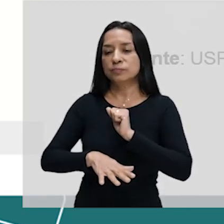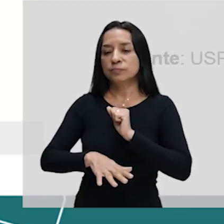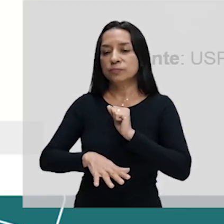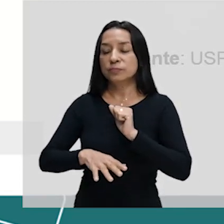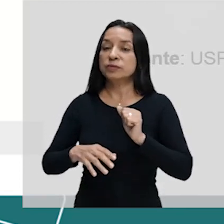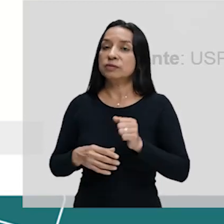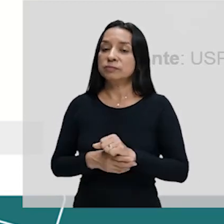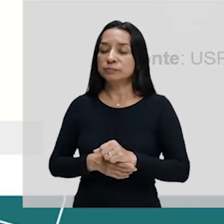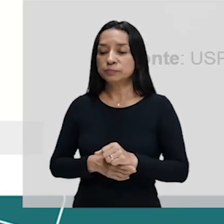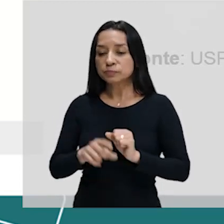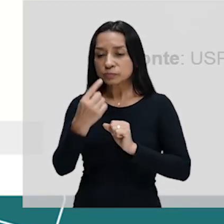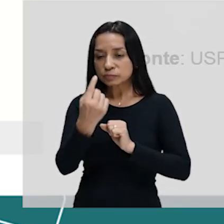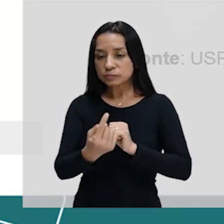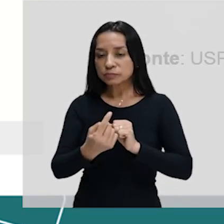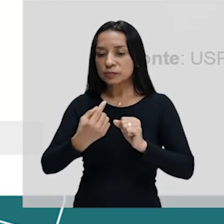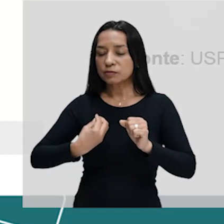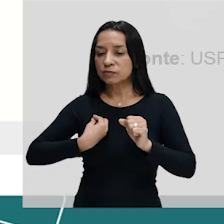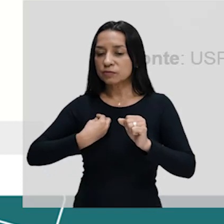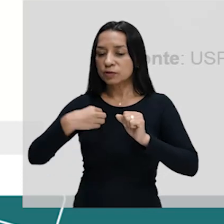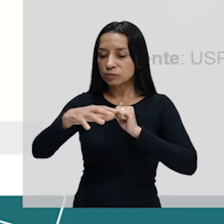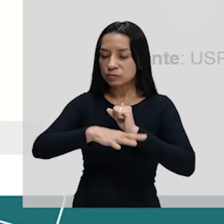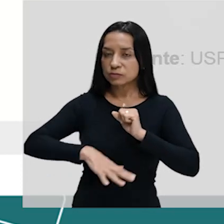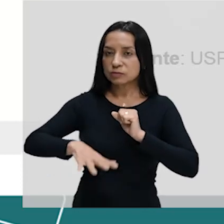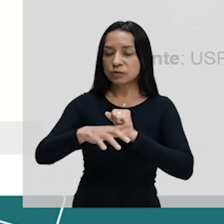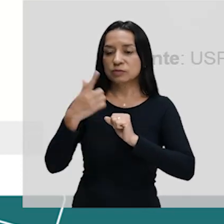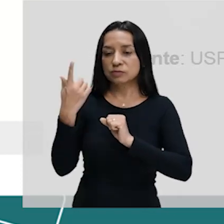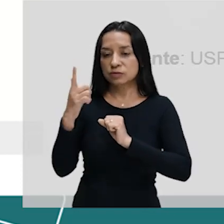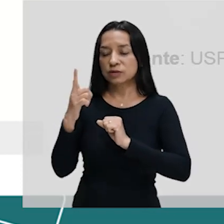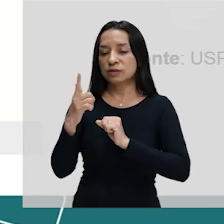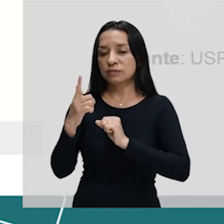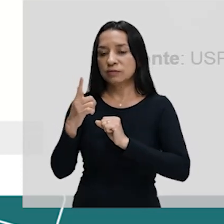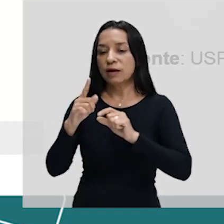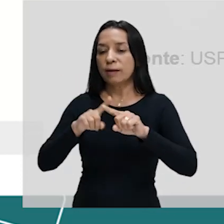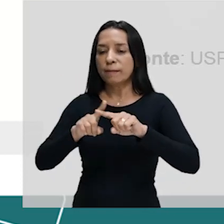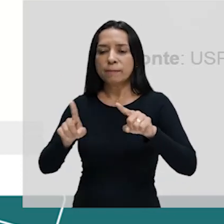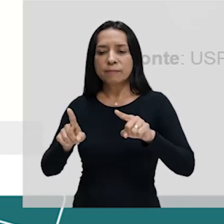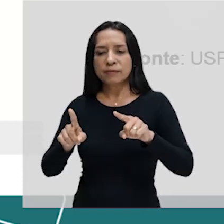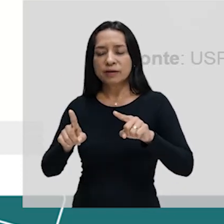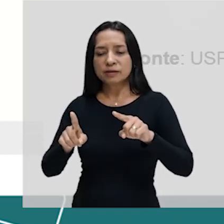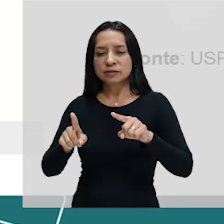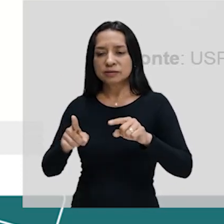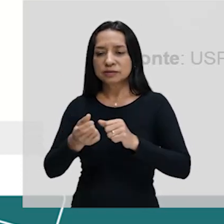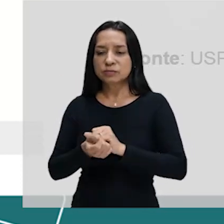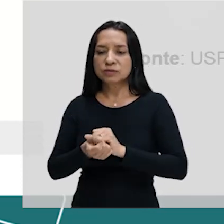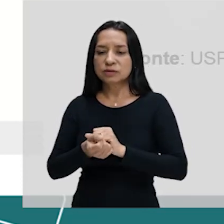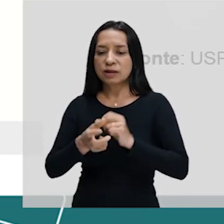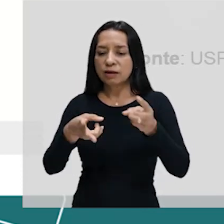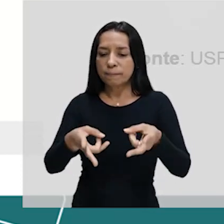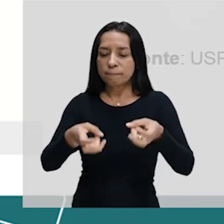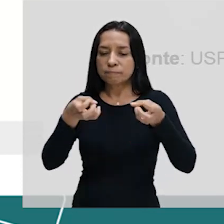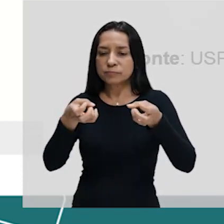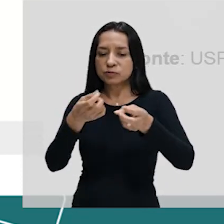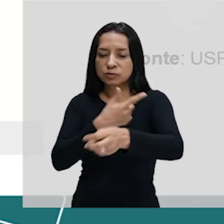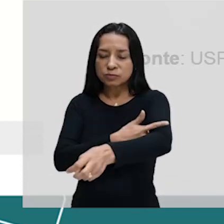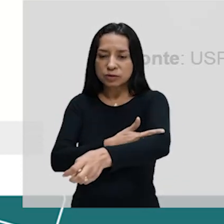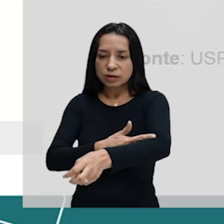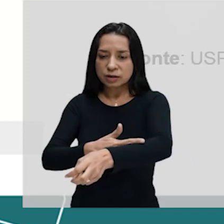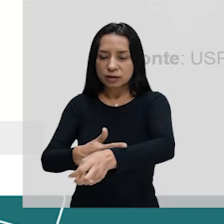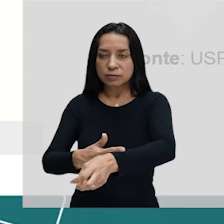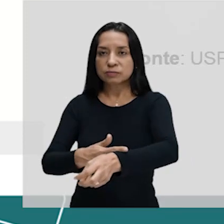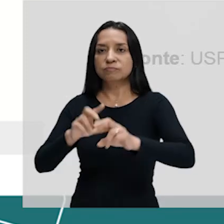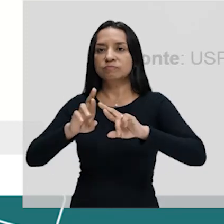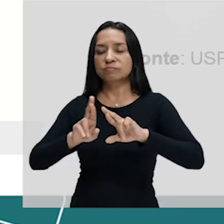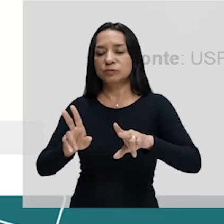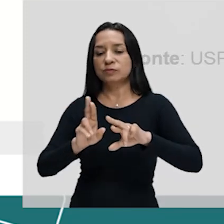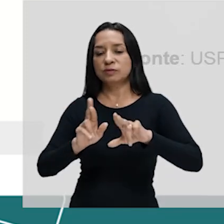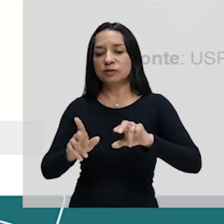por alguma razão esses indivíduos eles adquirem hábitos diferentes, ou seja, nichos ecológicos